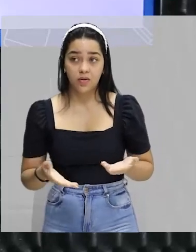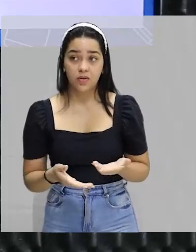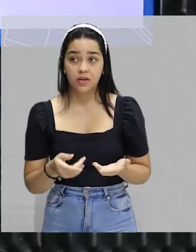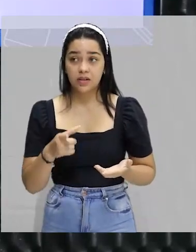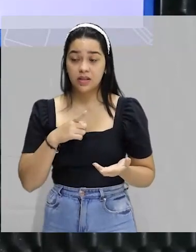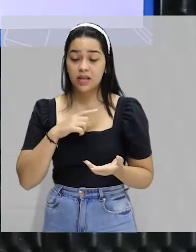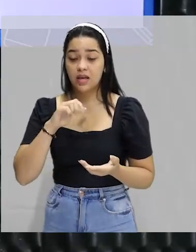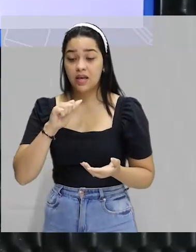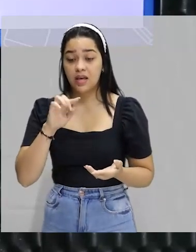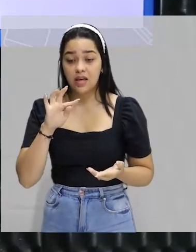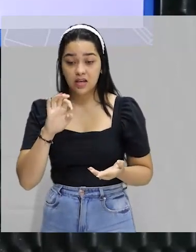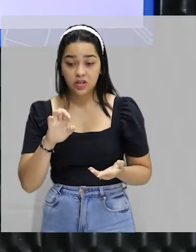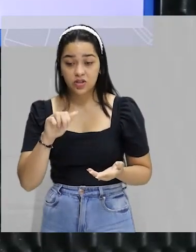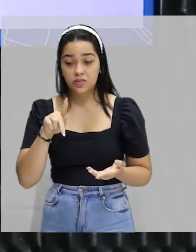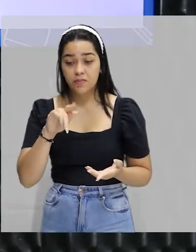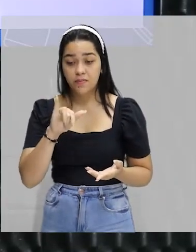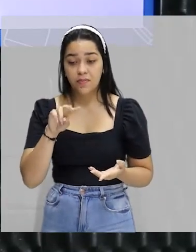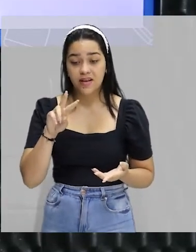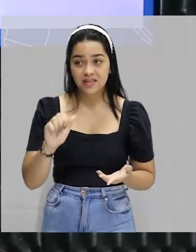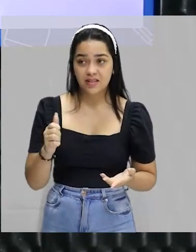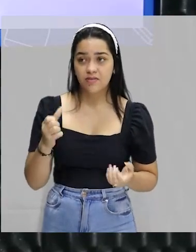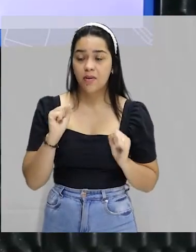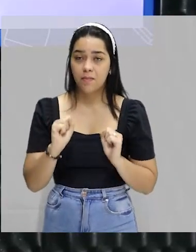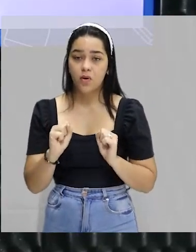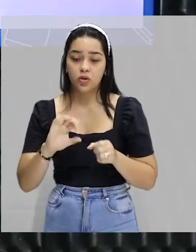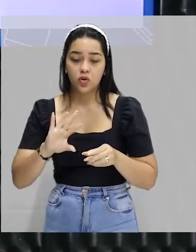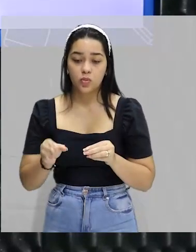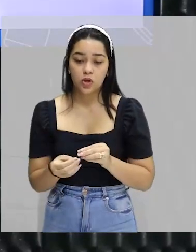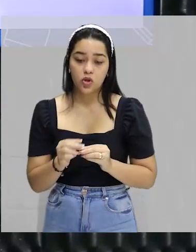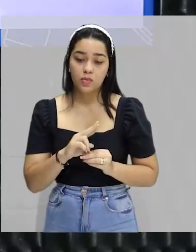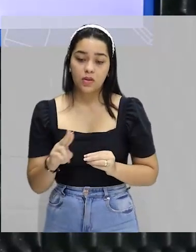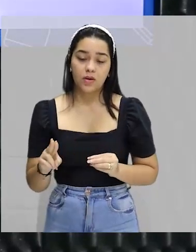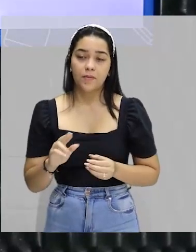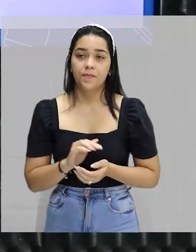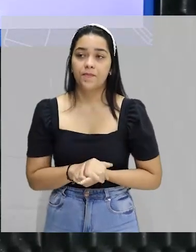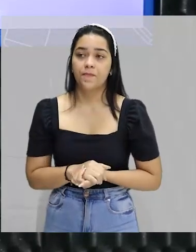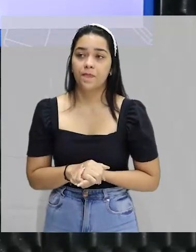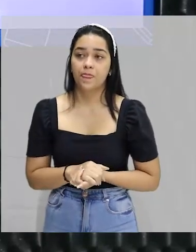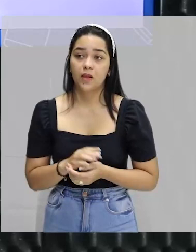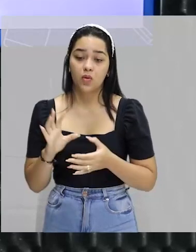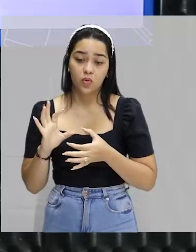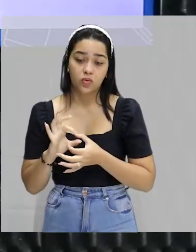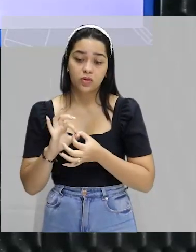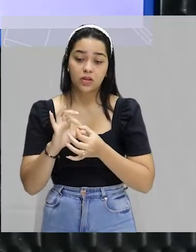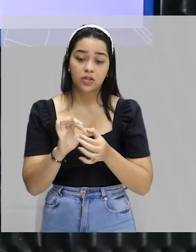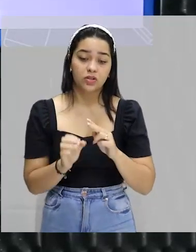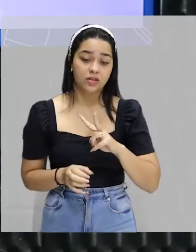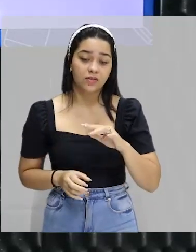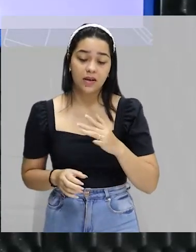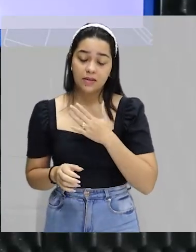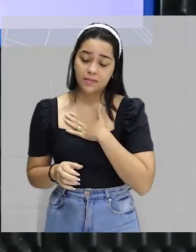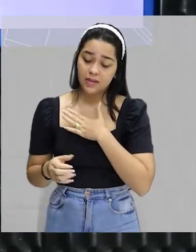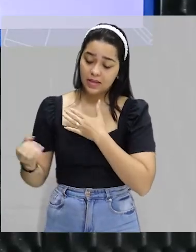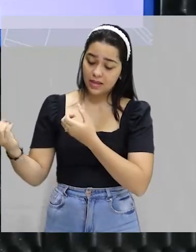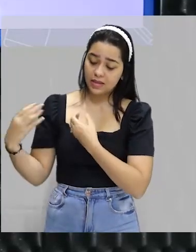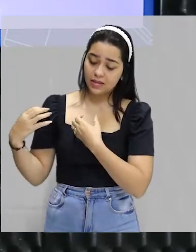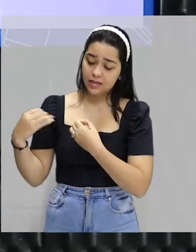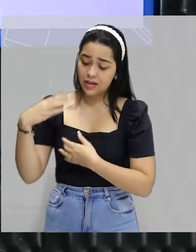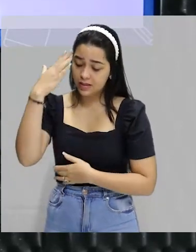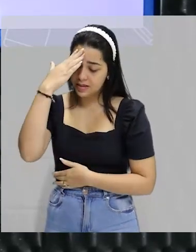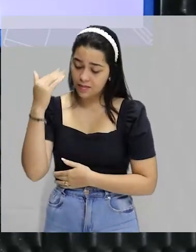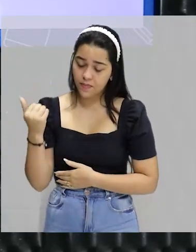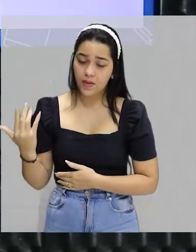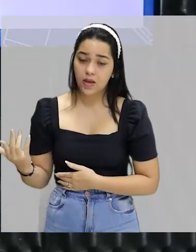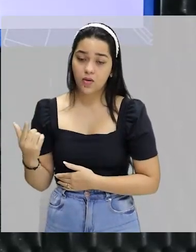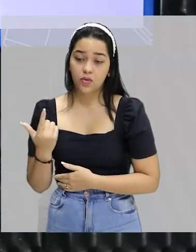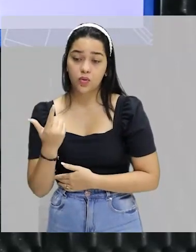entro em agente da passiva, né? Pode ser complemento nominal, pode ser uma agente da passiva. O contexto é que vai me ensinar, é saber quando é